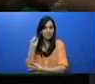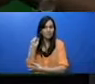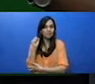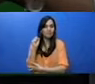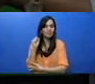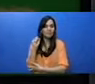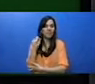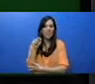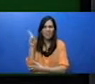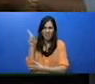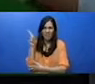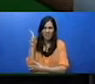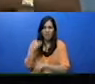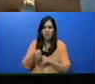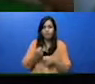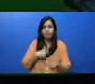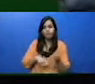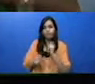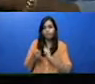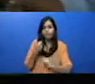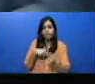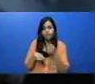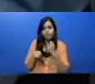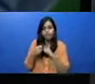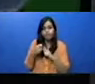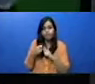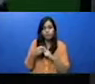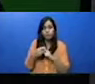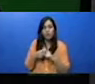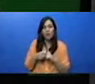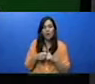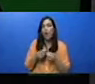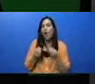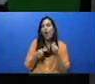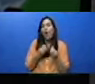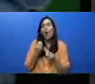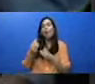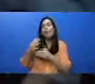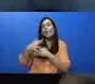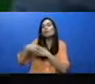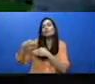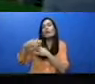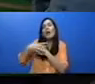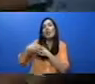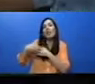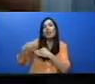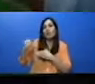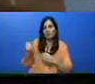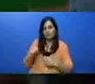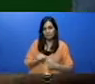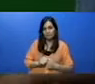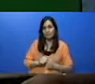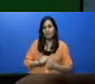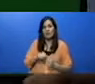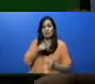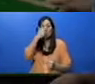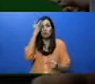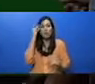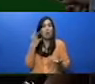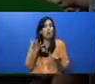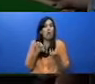são comercializados. Hoje a grande maioria é como bicho de estimação, tá? Pessoas que querem ter